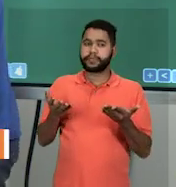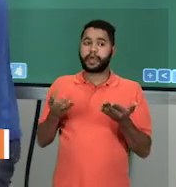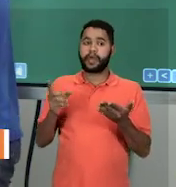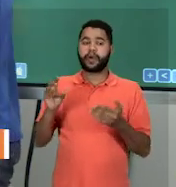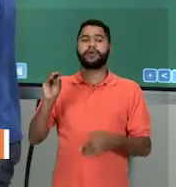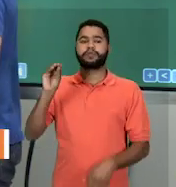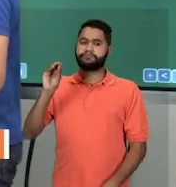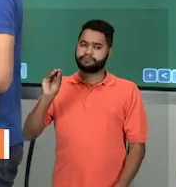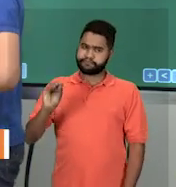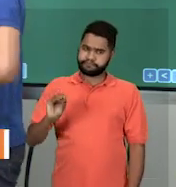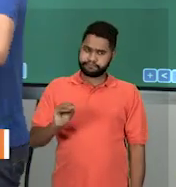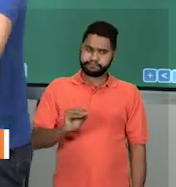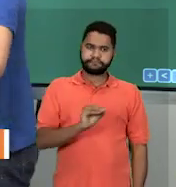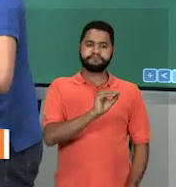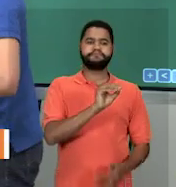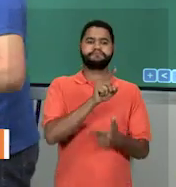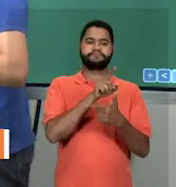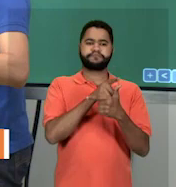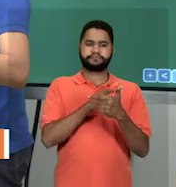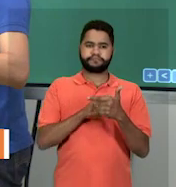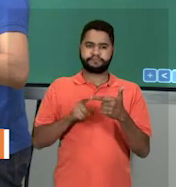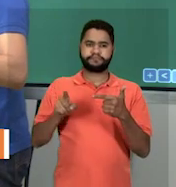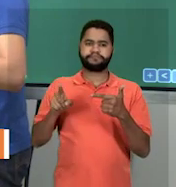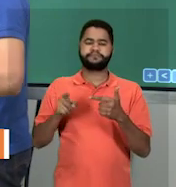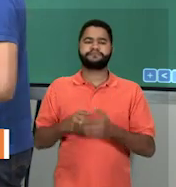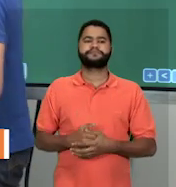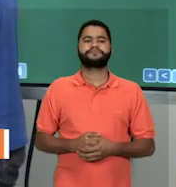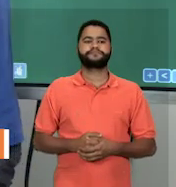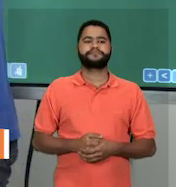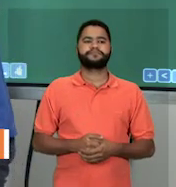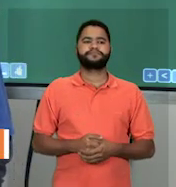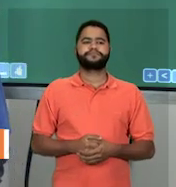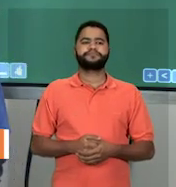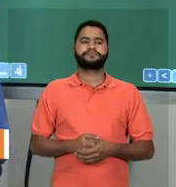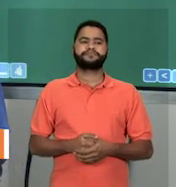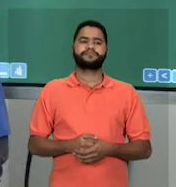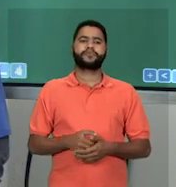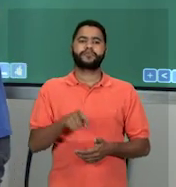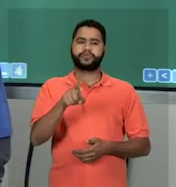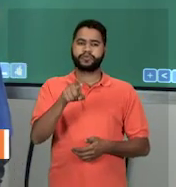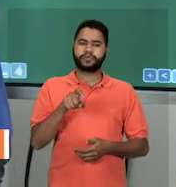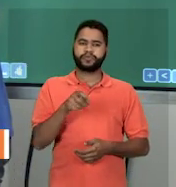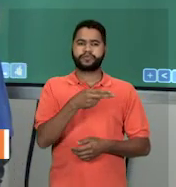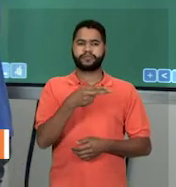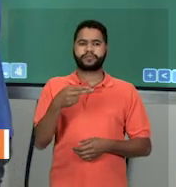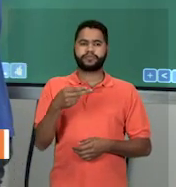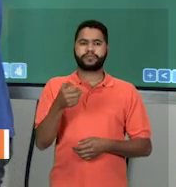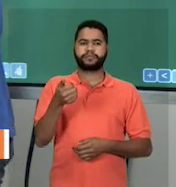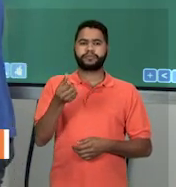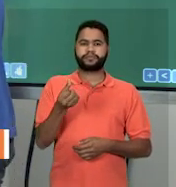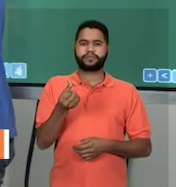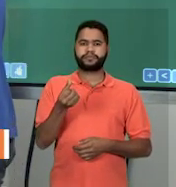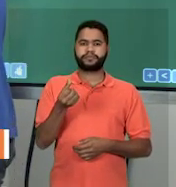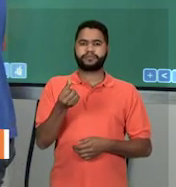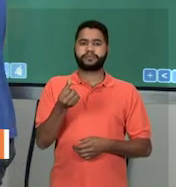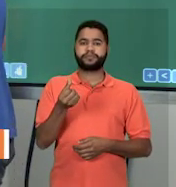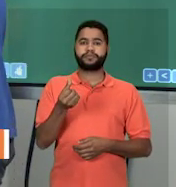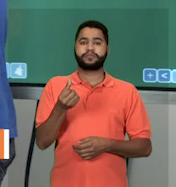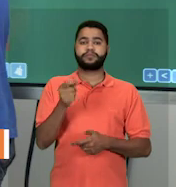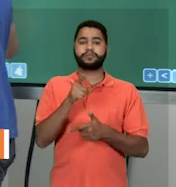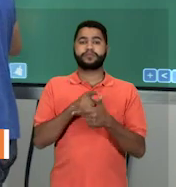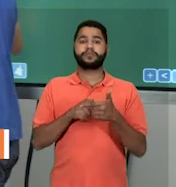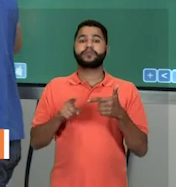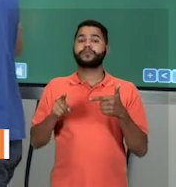vou deslocar esse cara para outro membro como denominador do 16 vai ficar assim ó x AC = 16